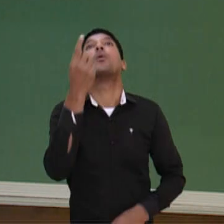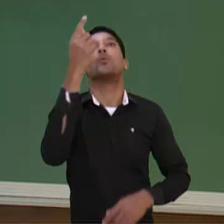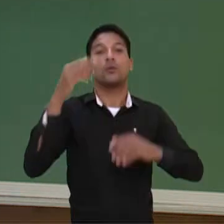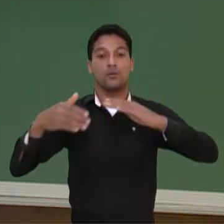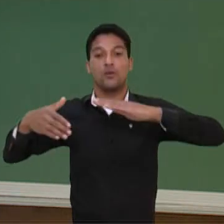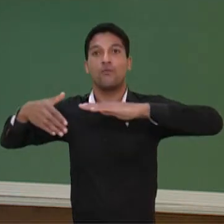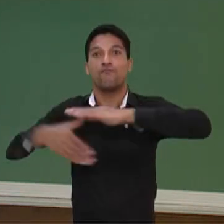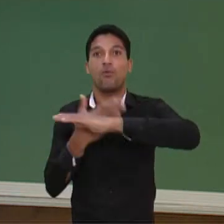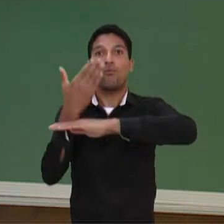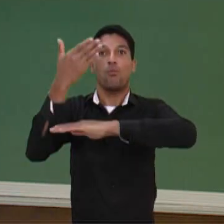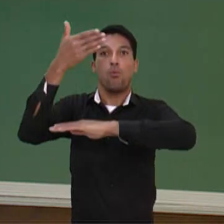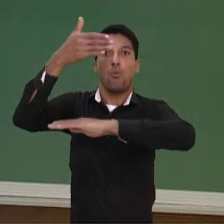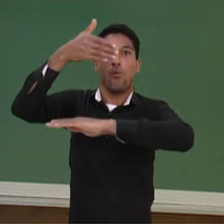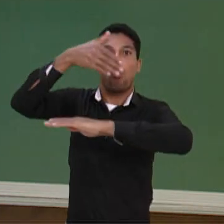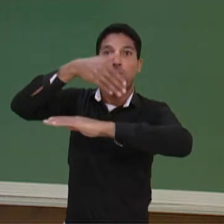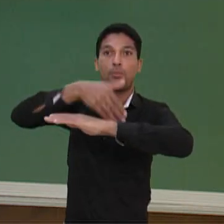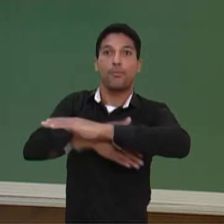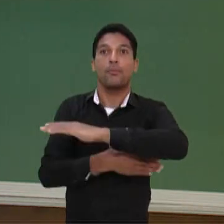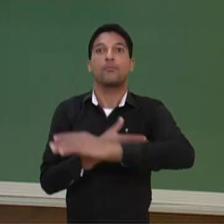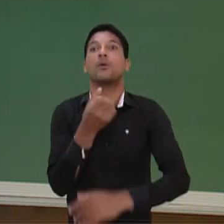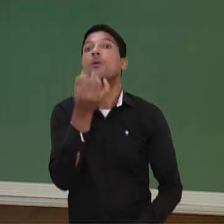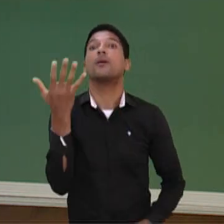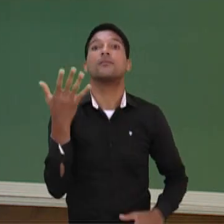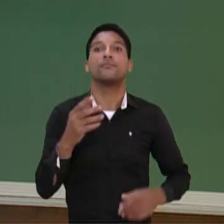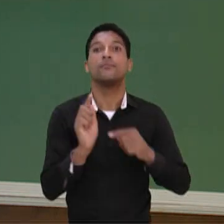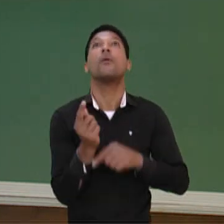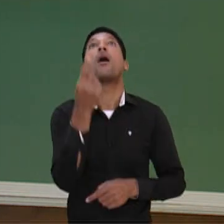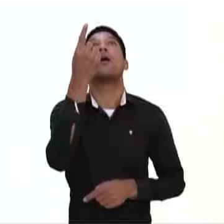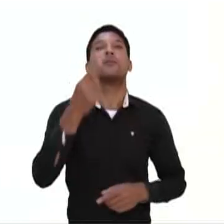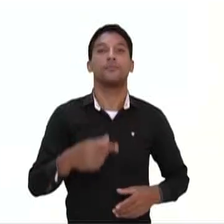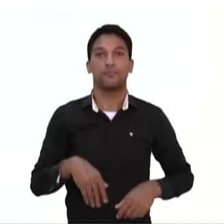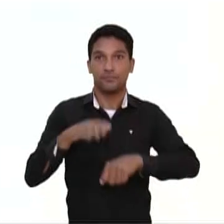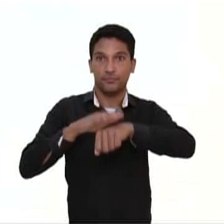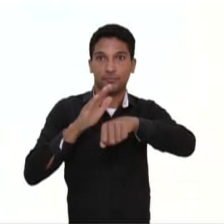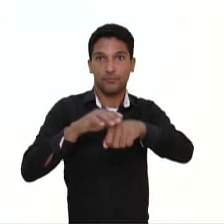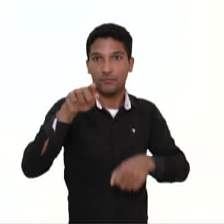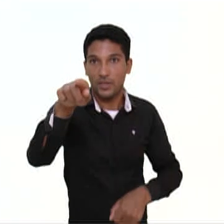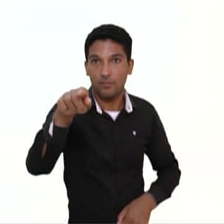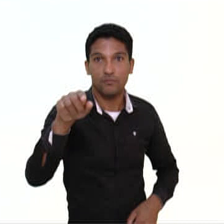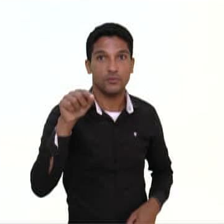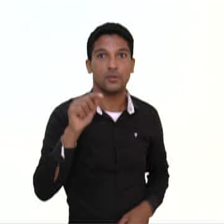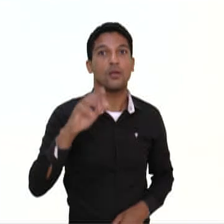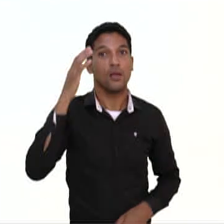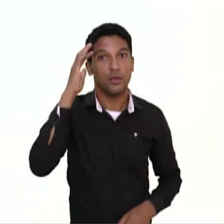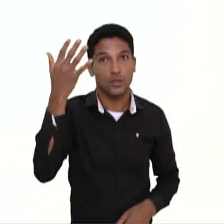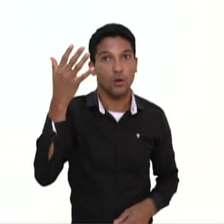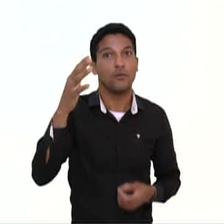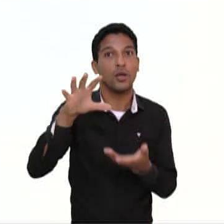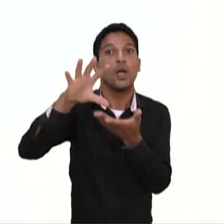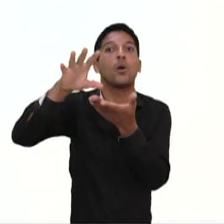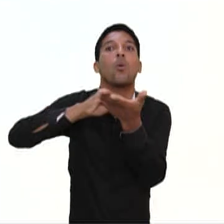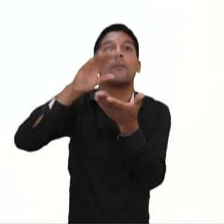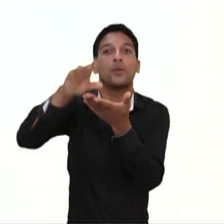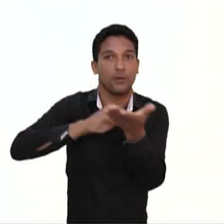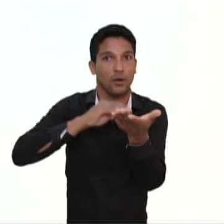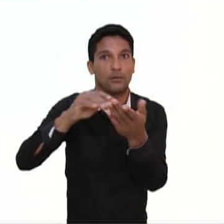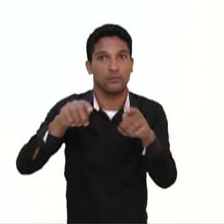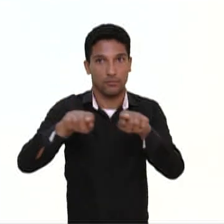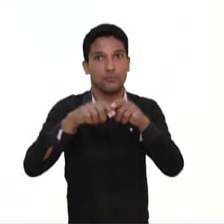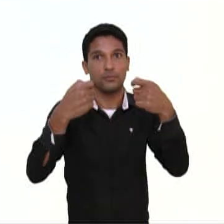máxima do salto dele. Ok? Então, um tempinho para vocês copiarem o enunciado e a gente já volta.